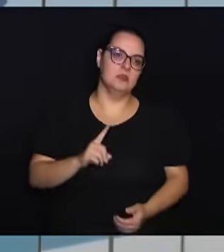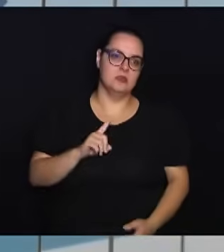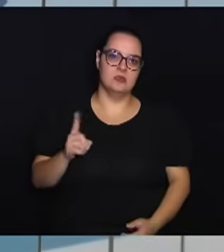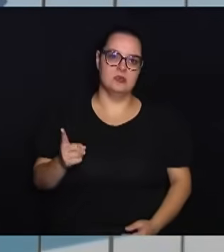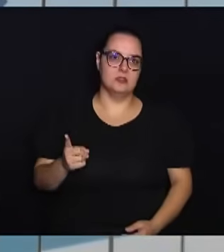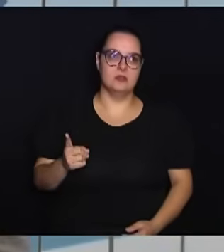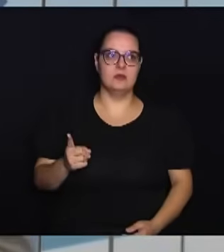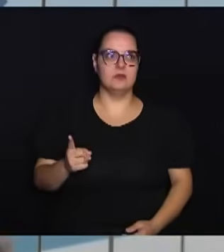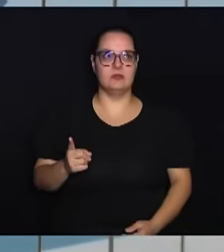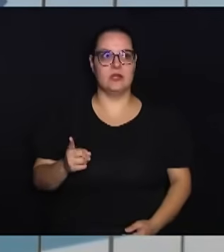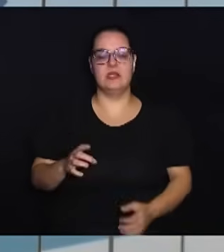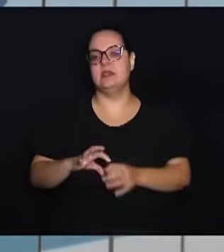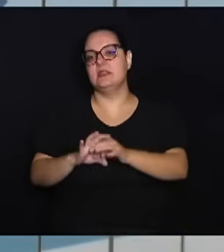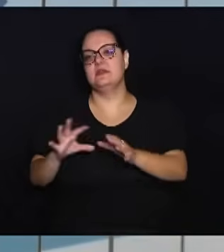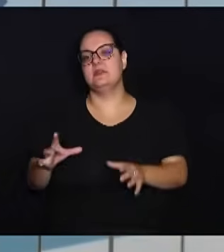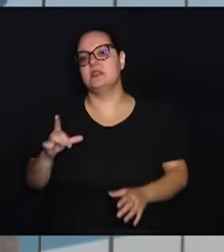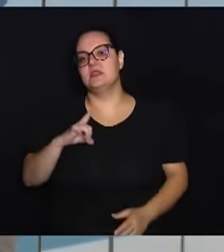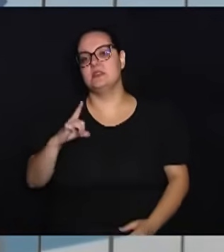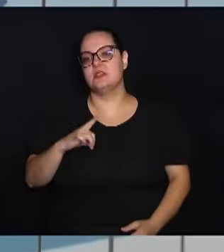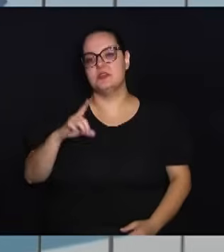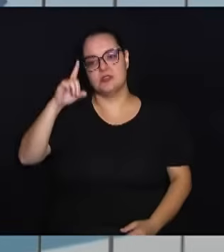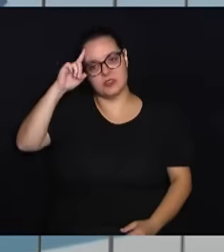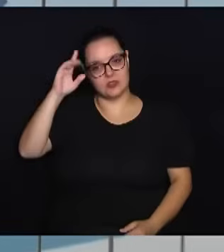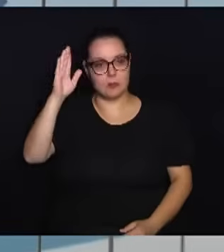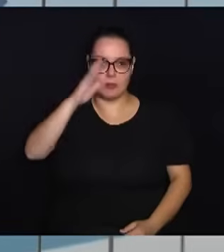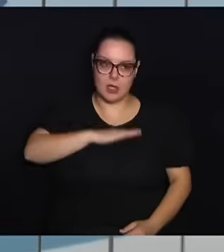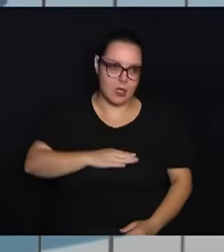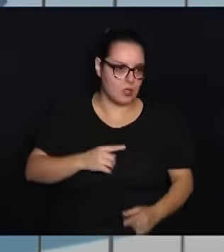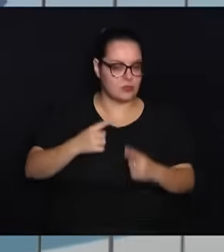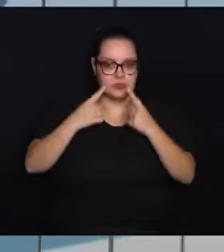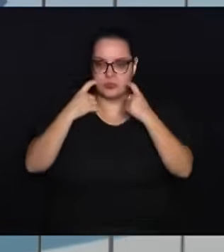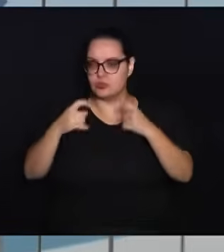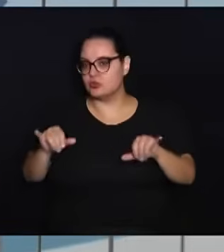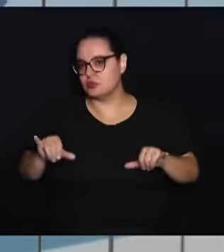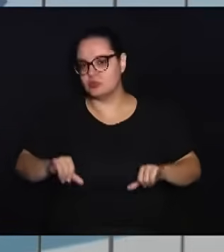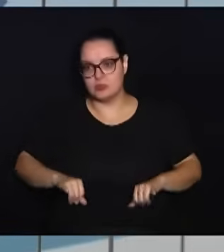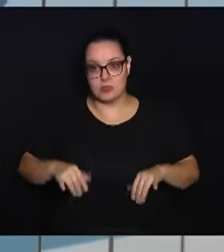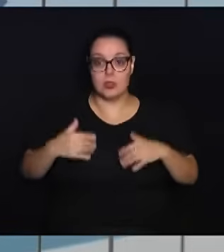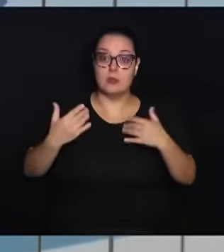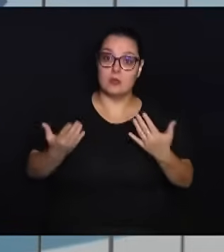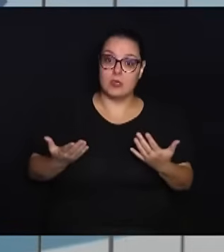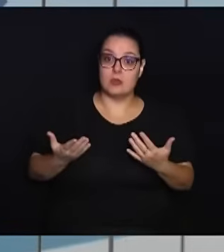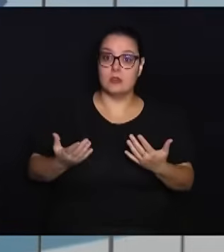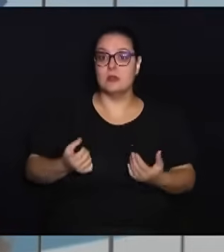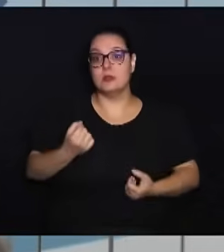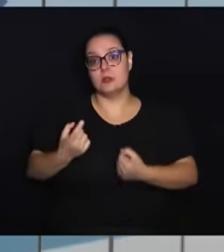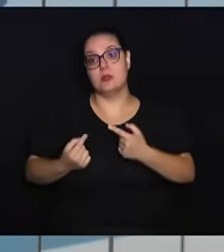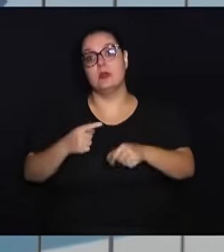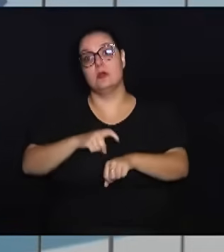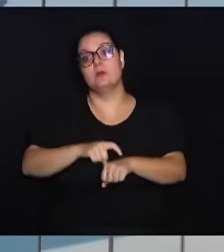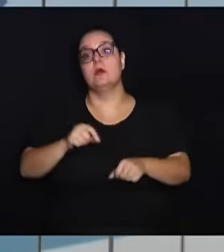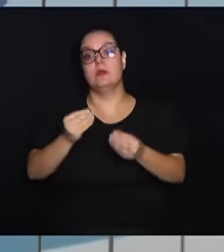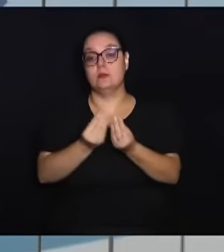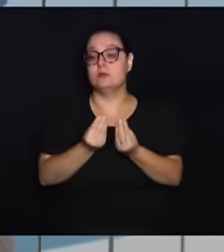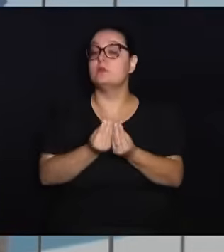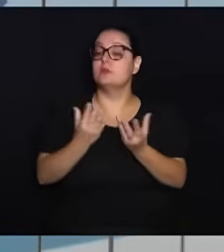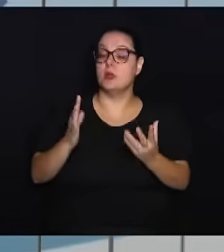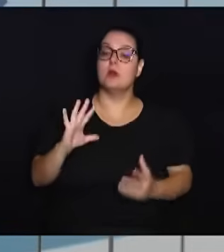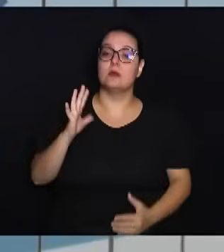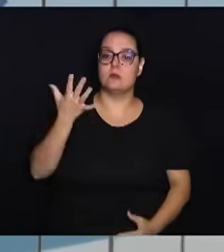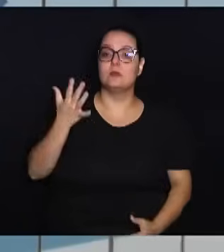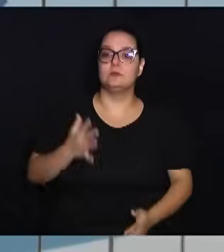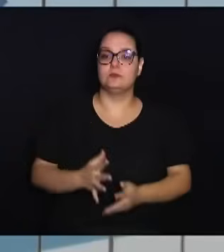dias ruins, de ter dias de lágrimas, de ter dias de dor, mas em algum momento o milagre ele acontece,